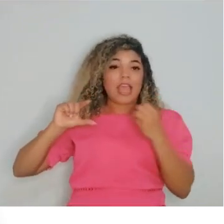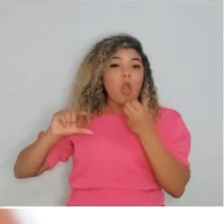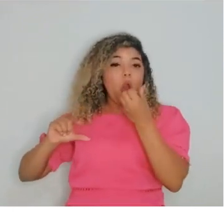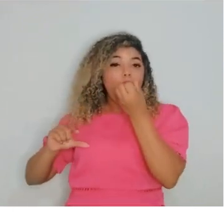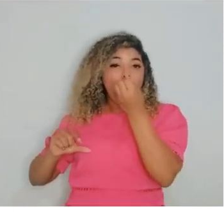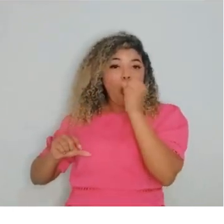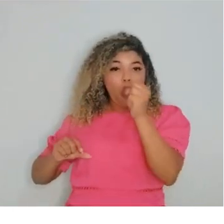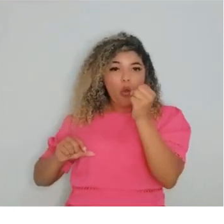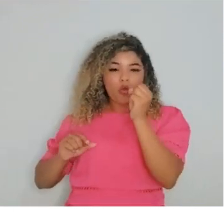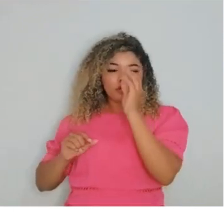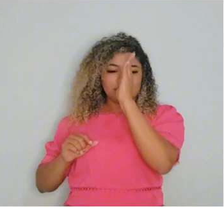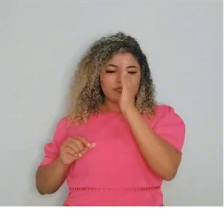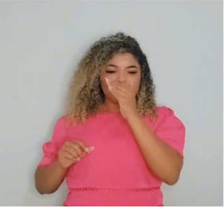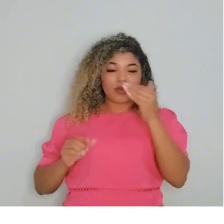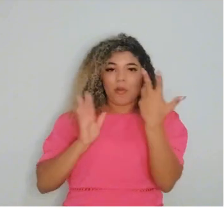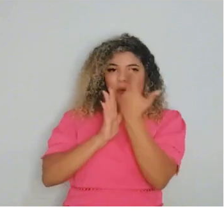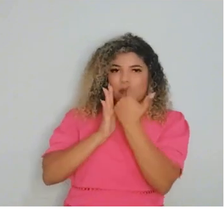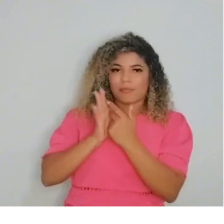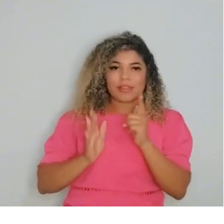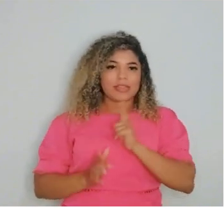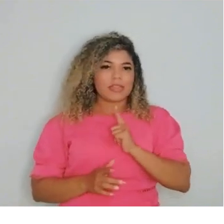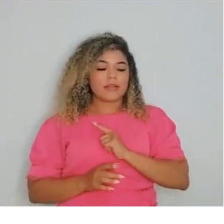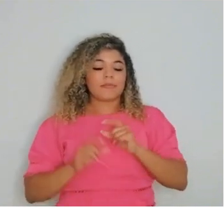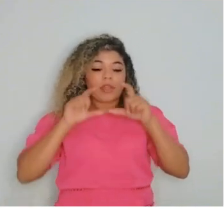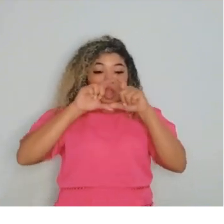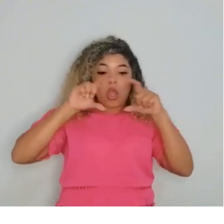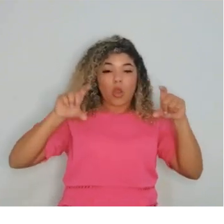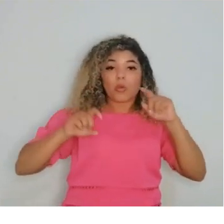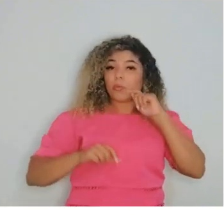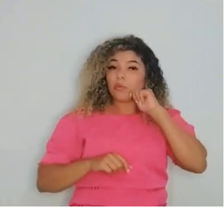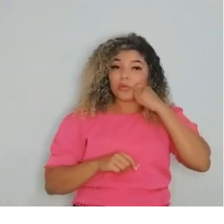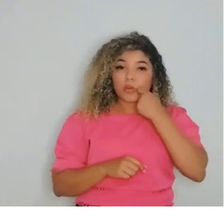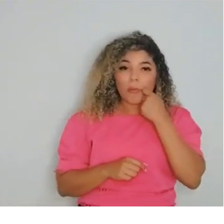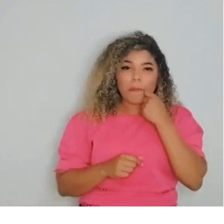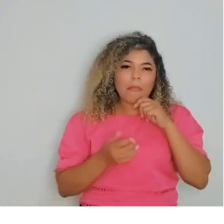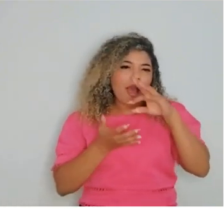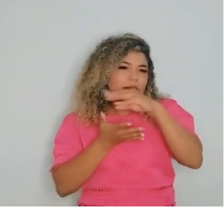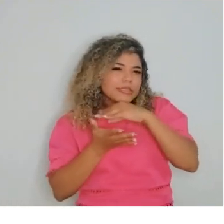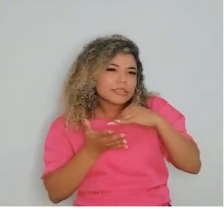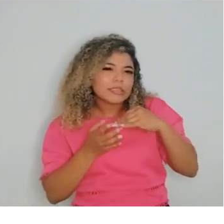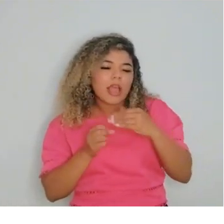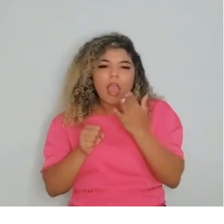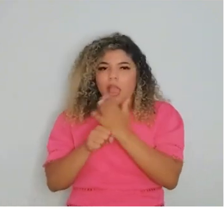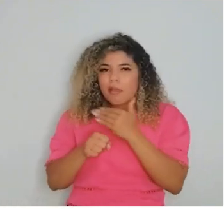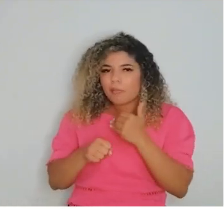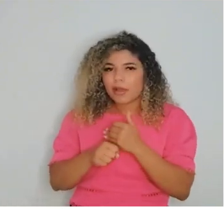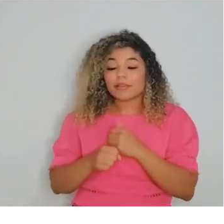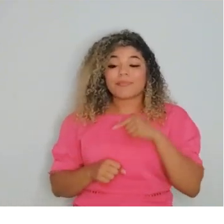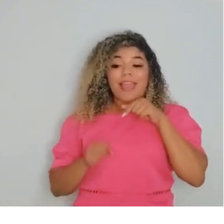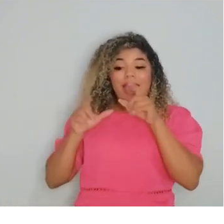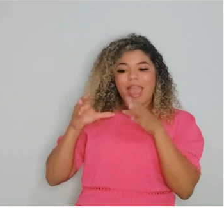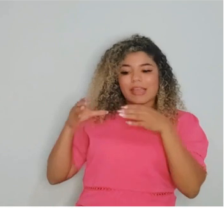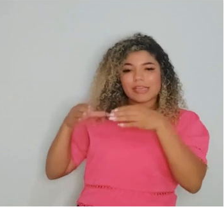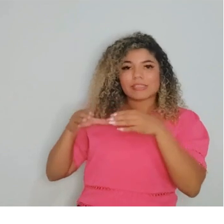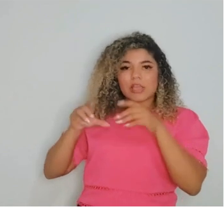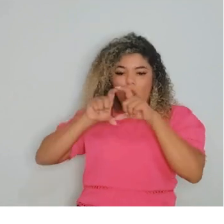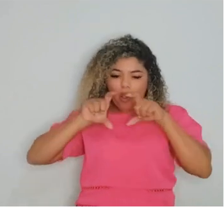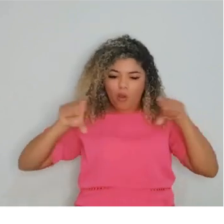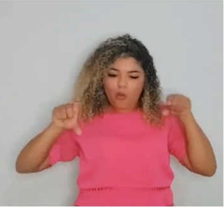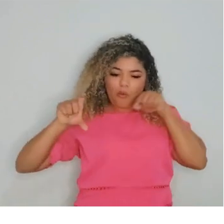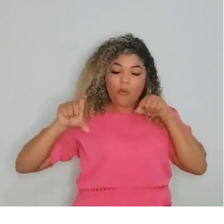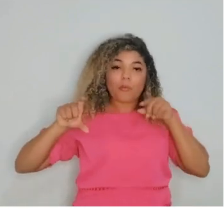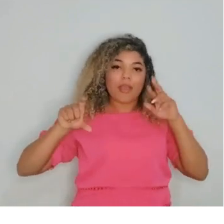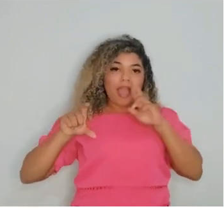estão divididos em 8 grupos. Temos o grupo dos pães, cereais e tubérculos. Esses alimentos